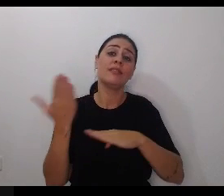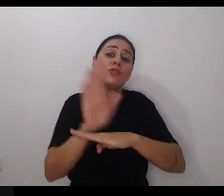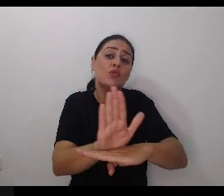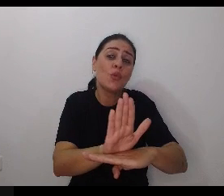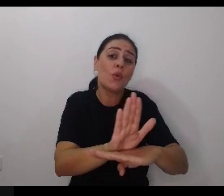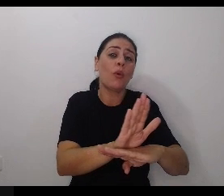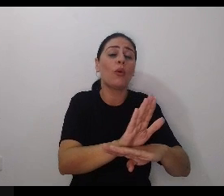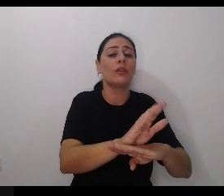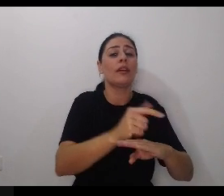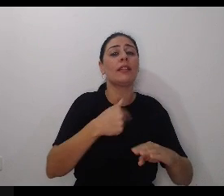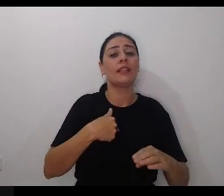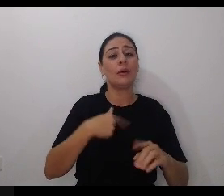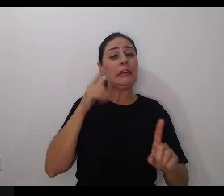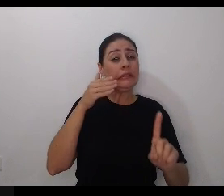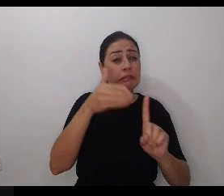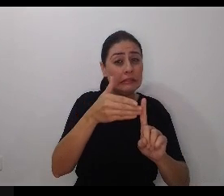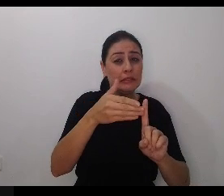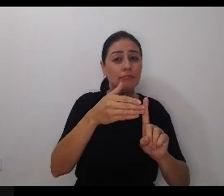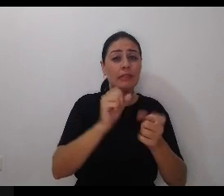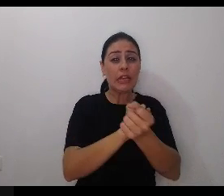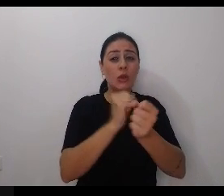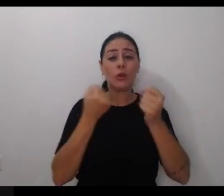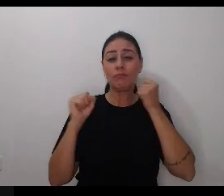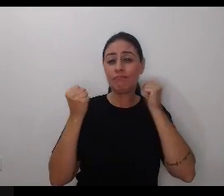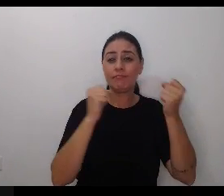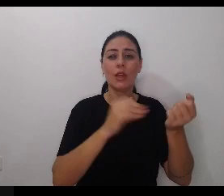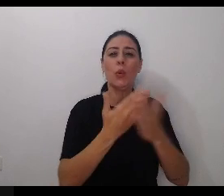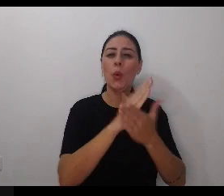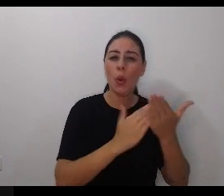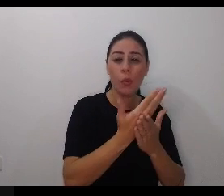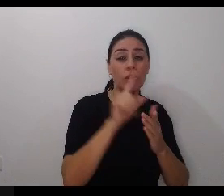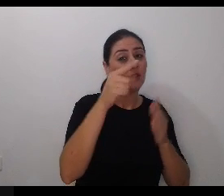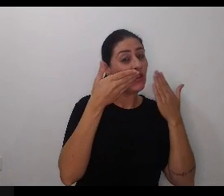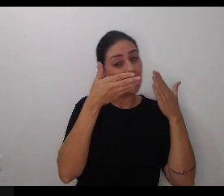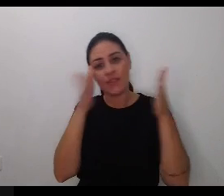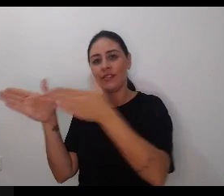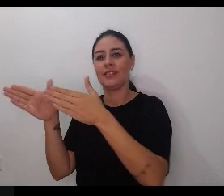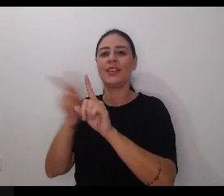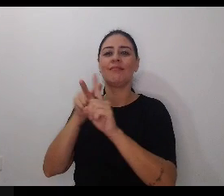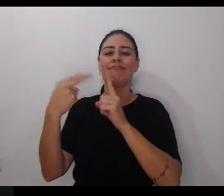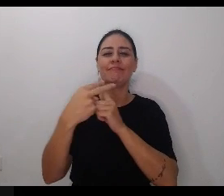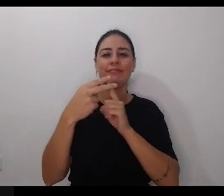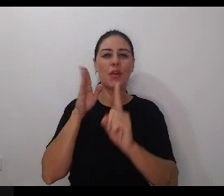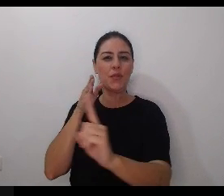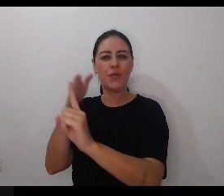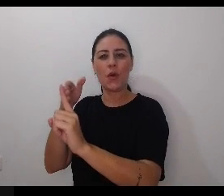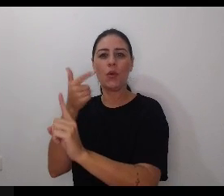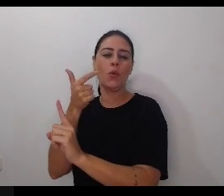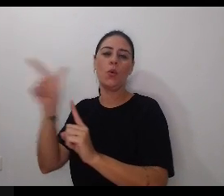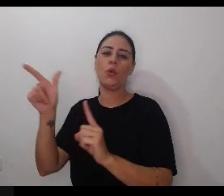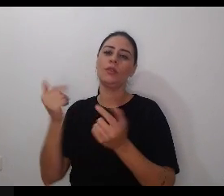que ajudem a acalmar a criança, né? Que às vezes tira o foco daquilo que está incomodando, que está tirando a calma